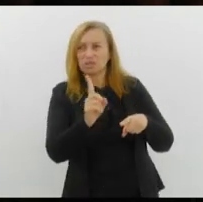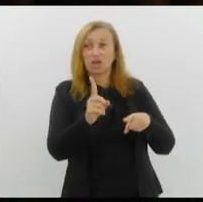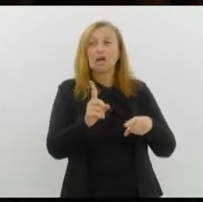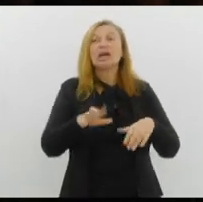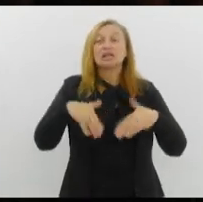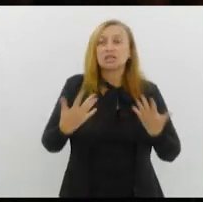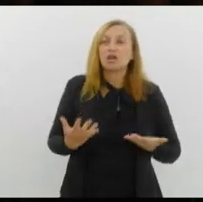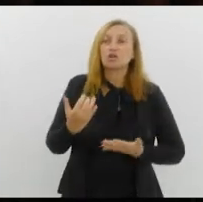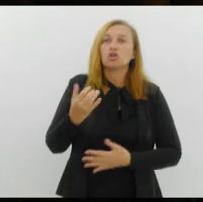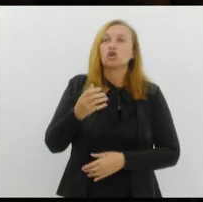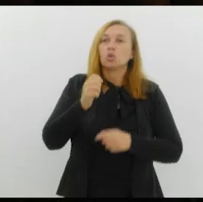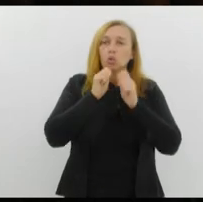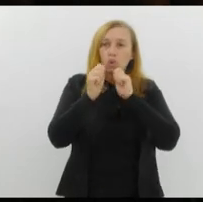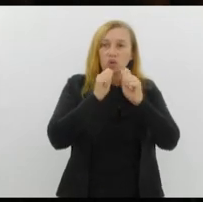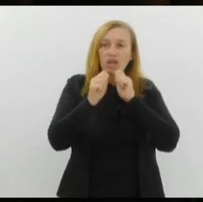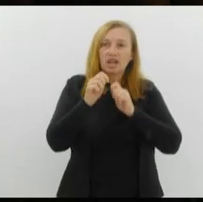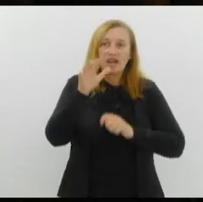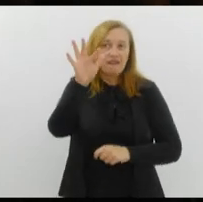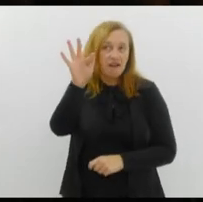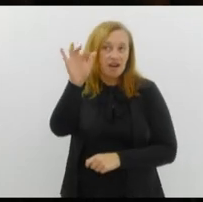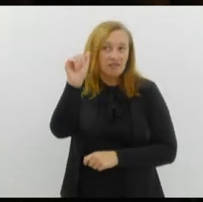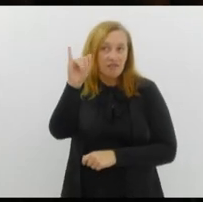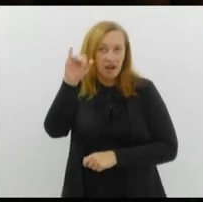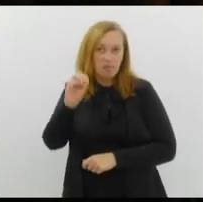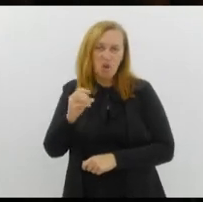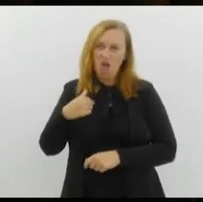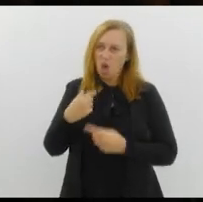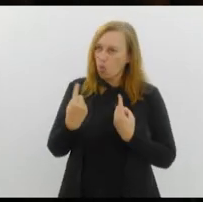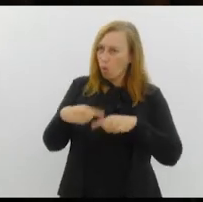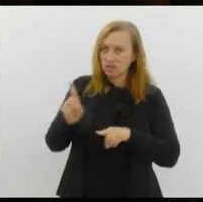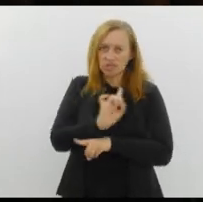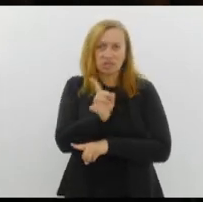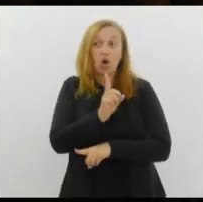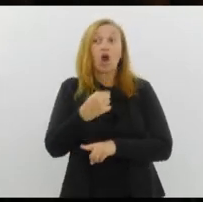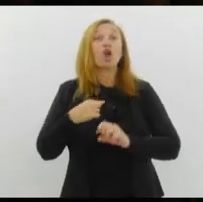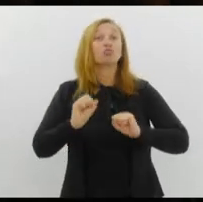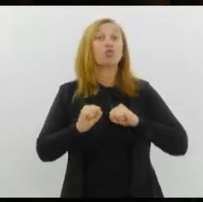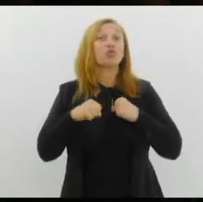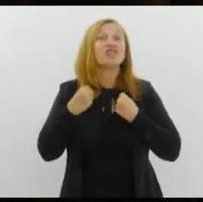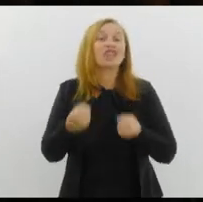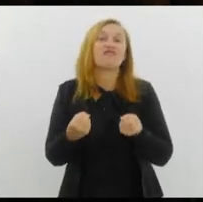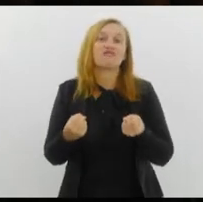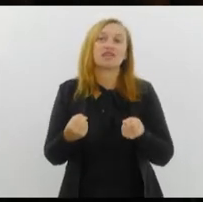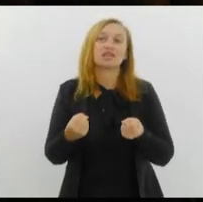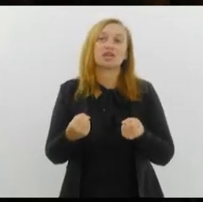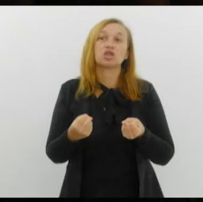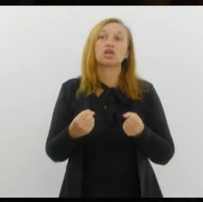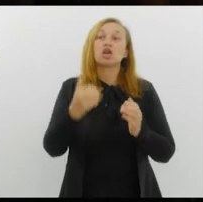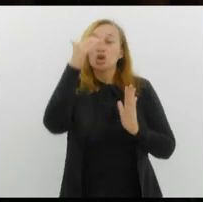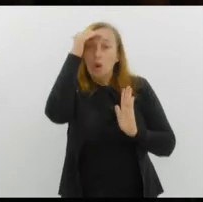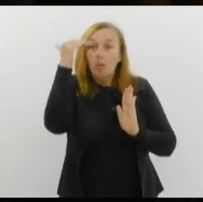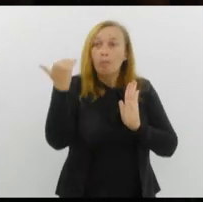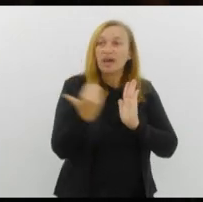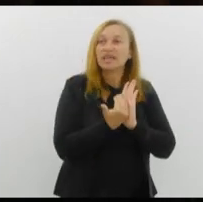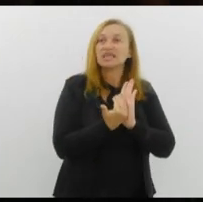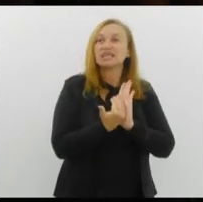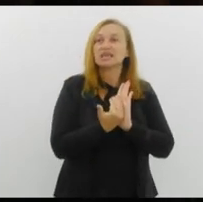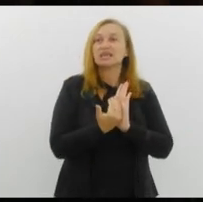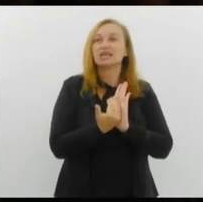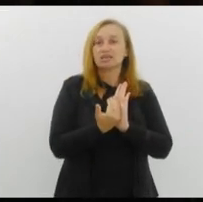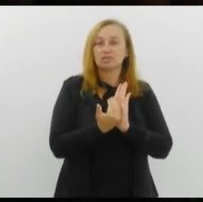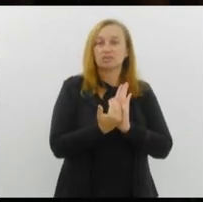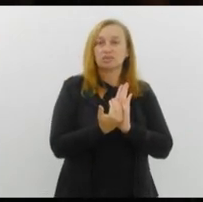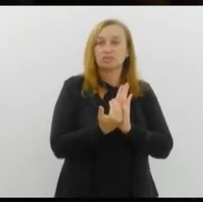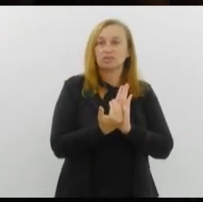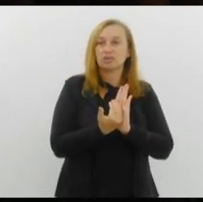Fábio Oliveira, eu não estou atacando ninguém, não. Eu só estou defendendo e cumprindo a minha palavra com o meu